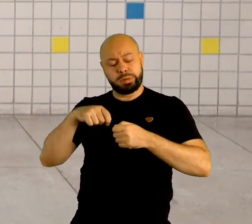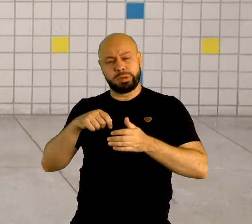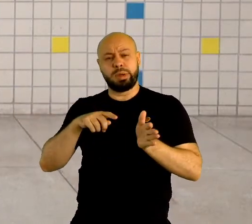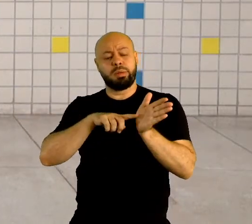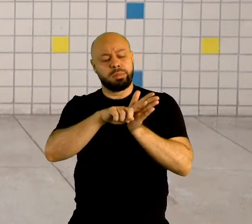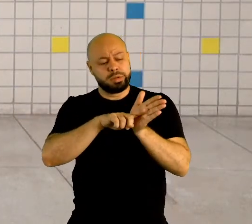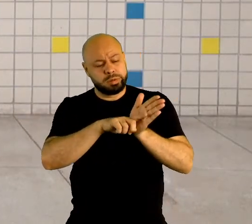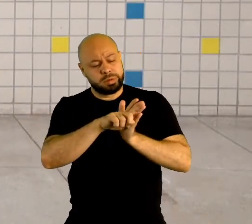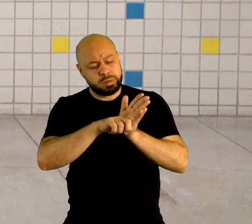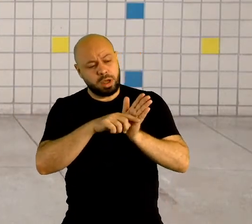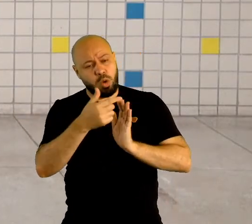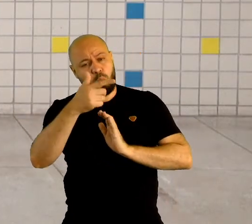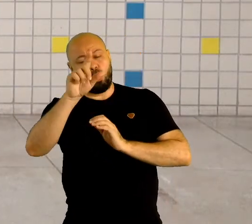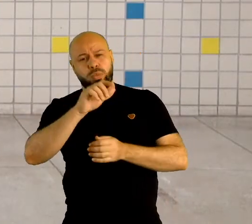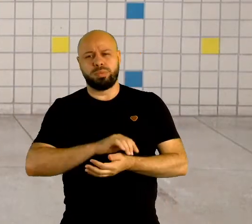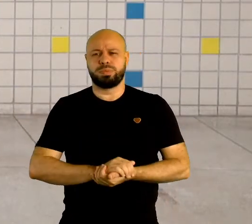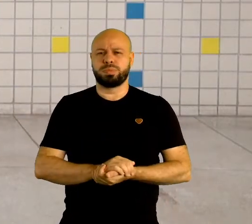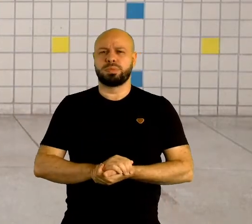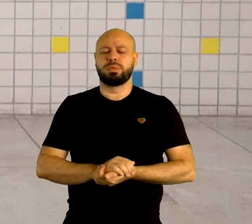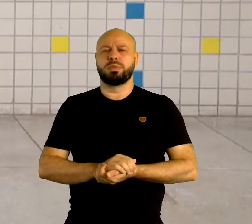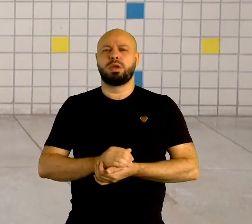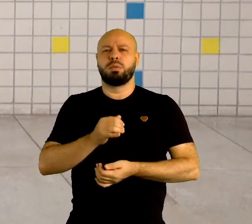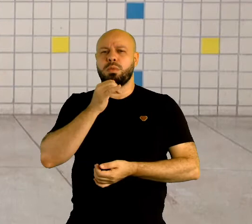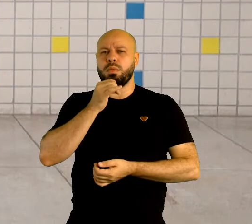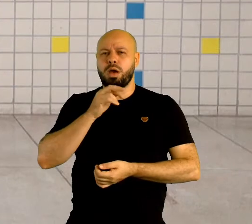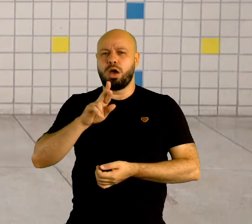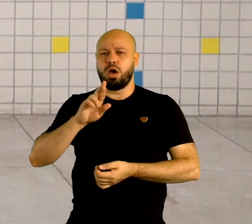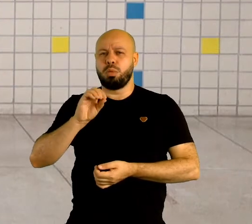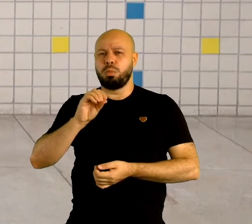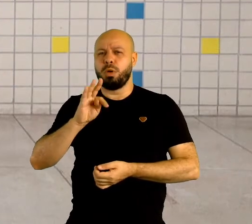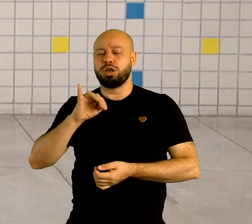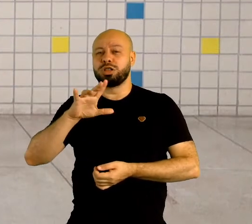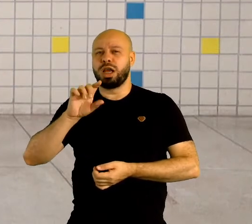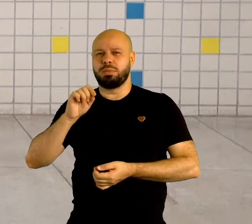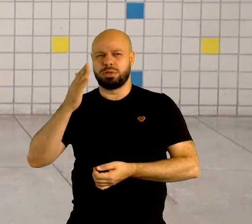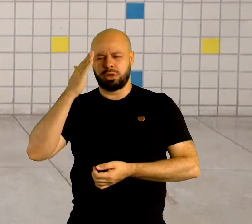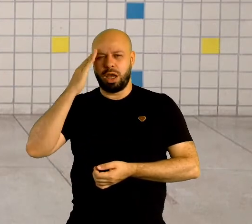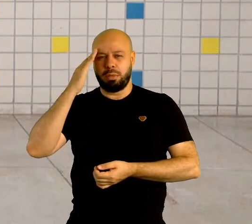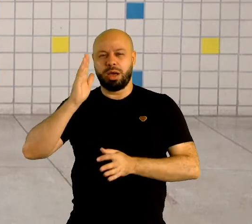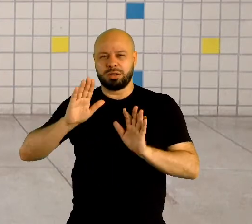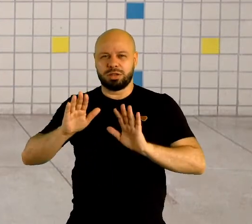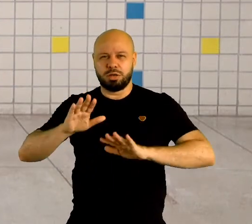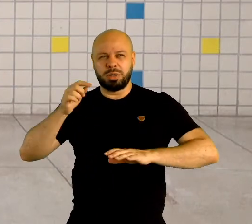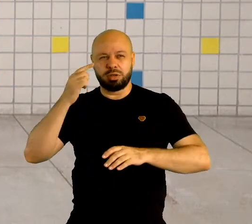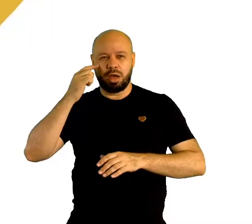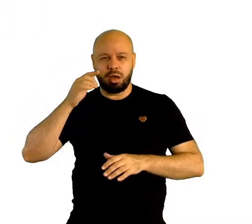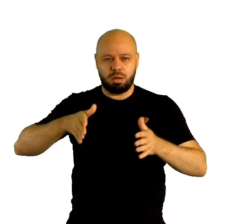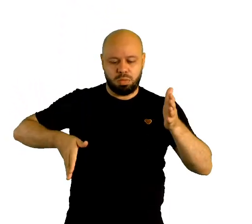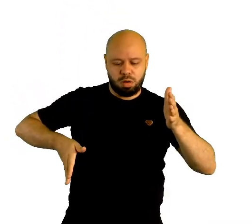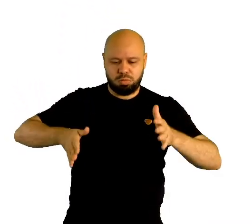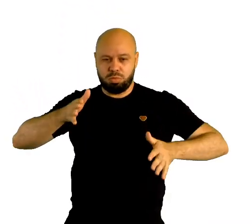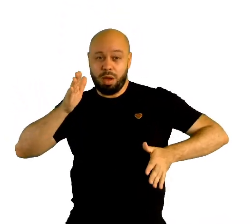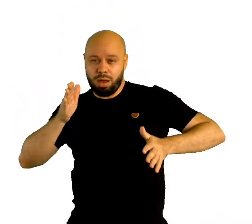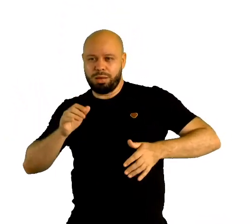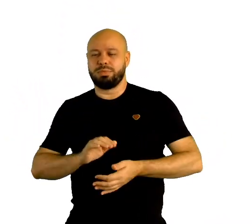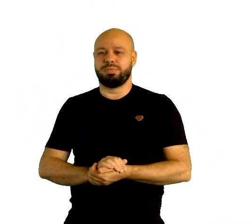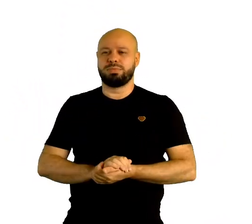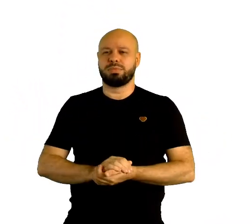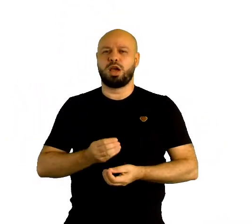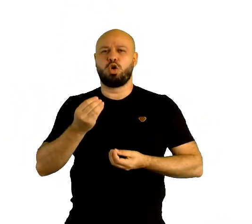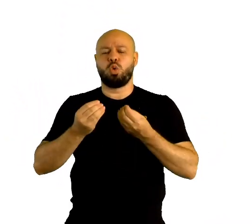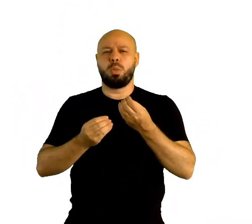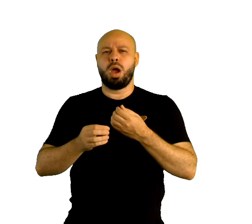mais. A robótica, eu sei que vocês gostam muito de tecnologia. A robótica é a utilização